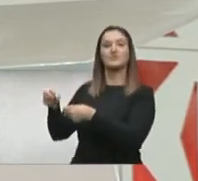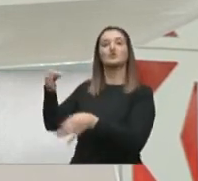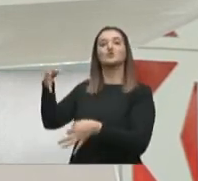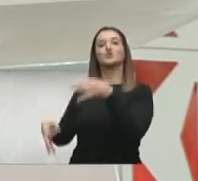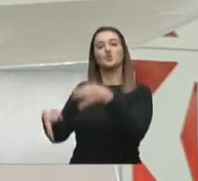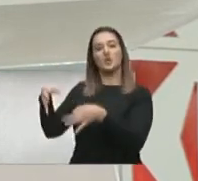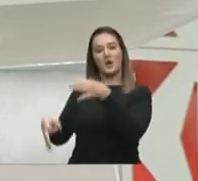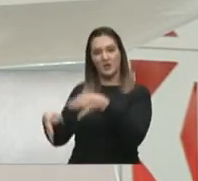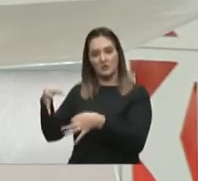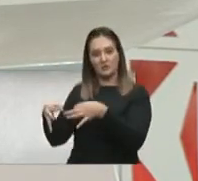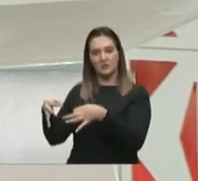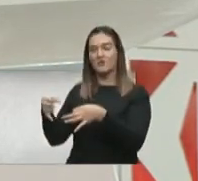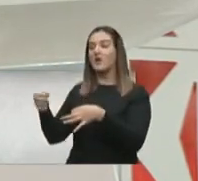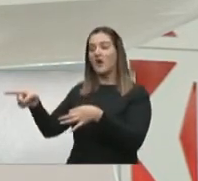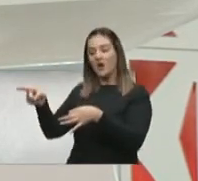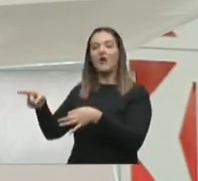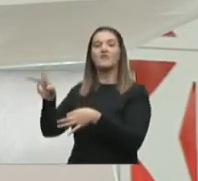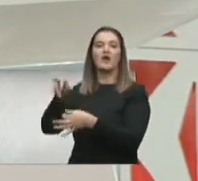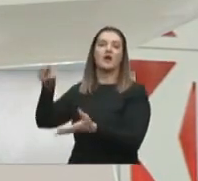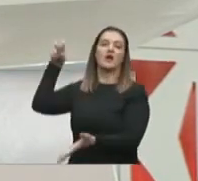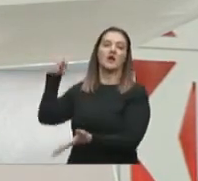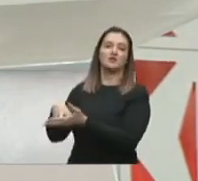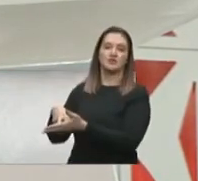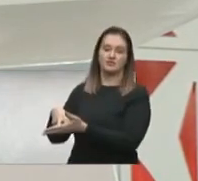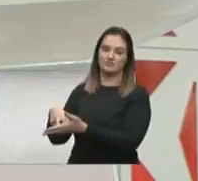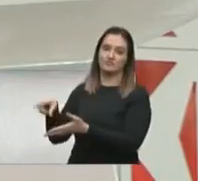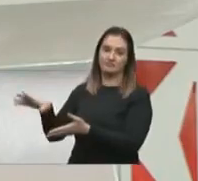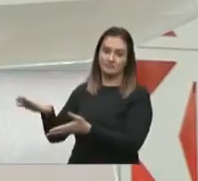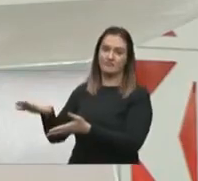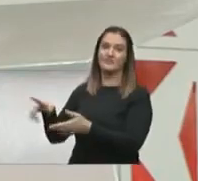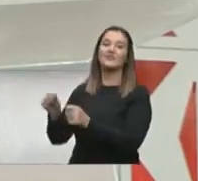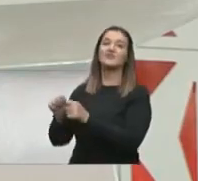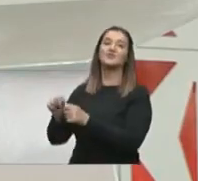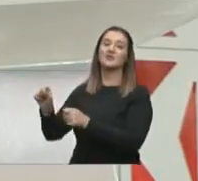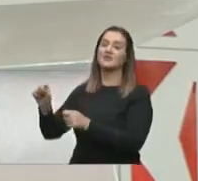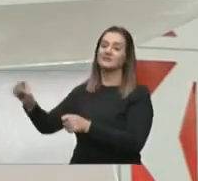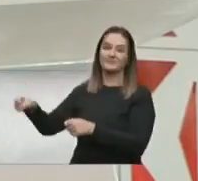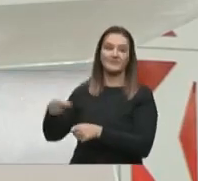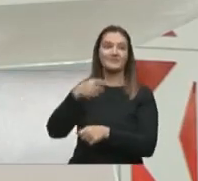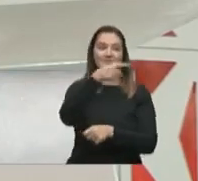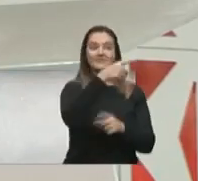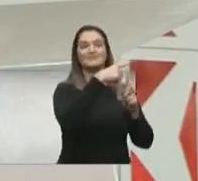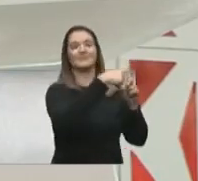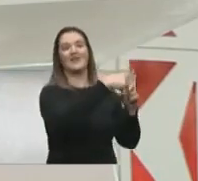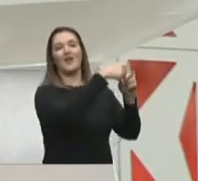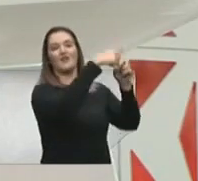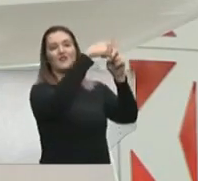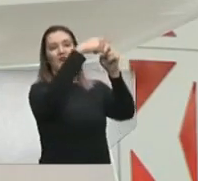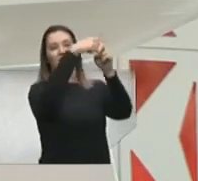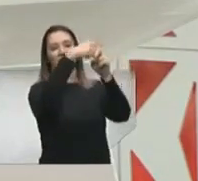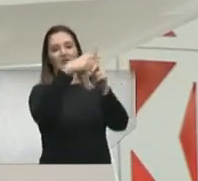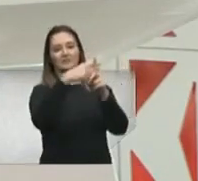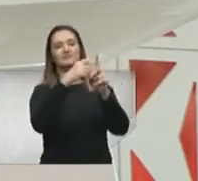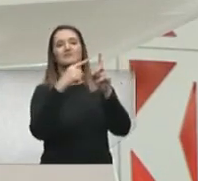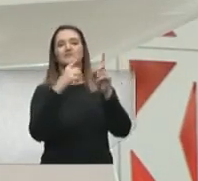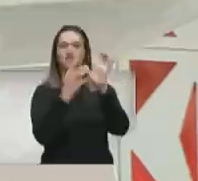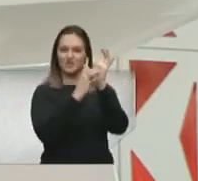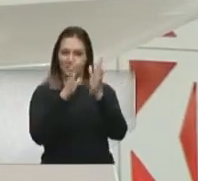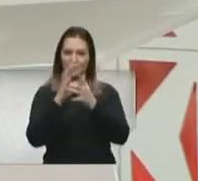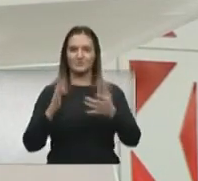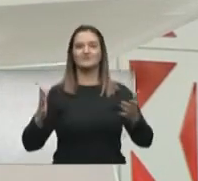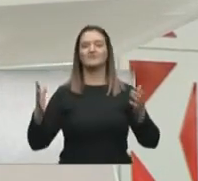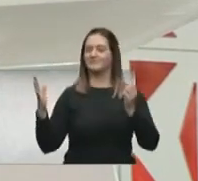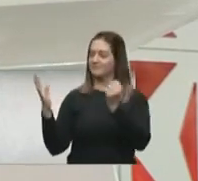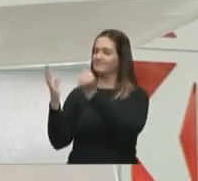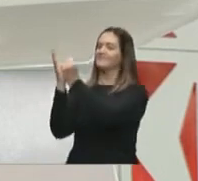condenado injustamente e vai até o Calvário. Lá no Calvário, Jesus é crucificado por você